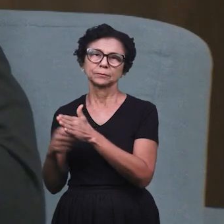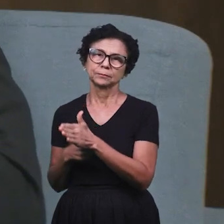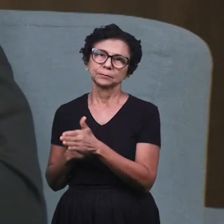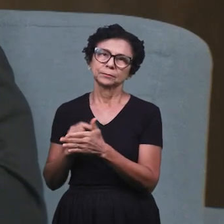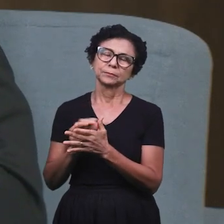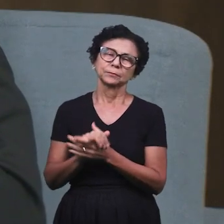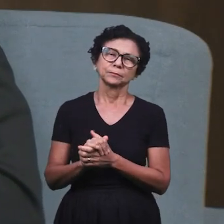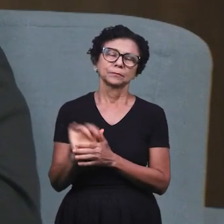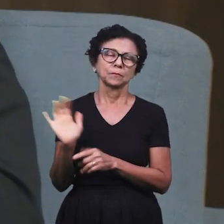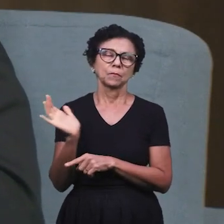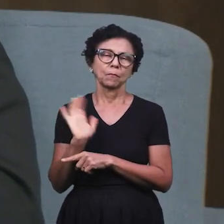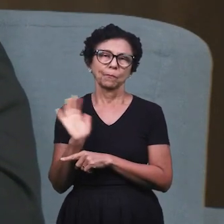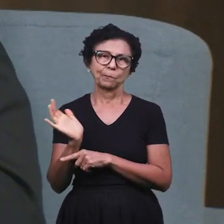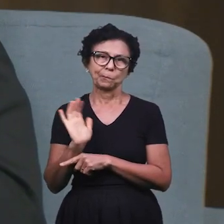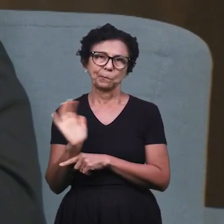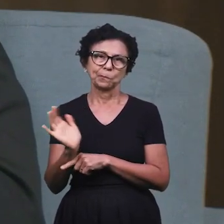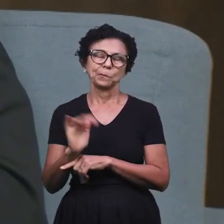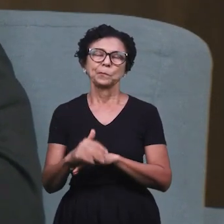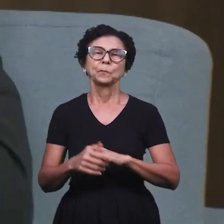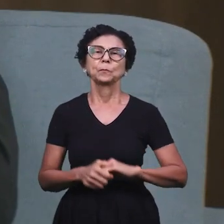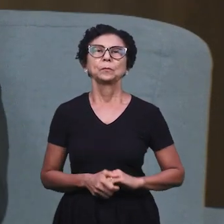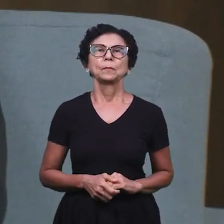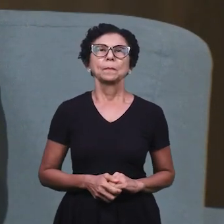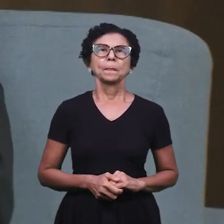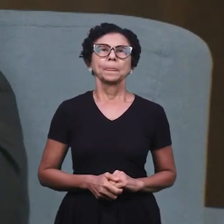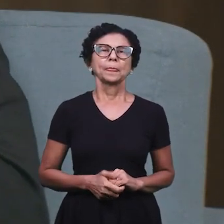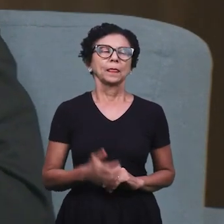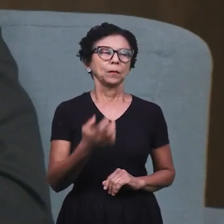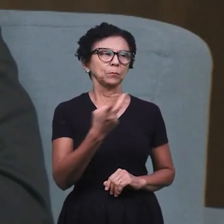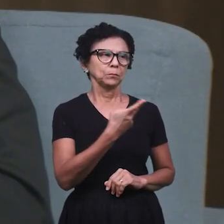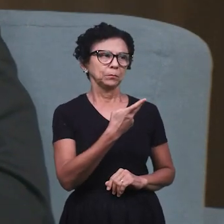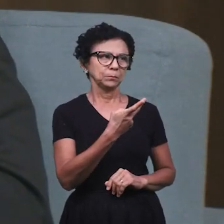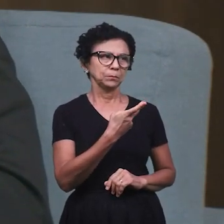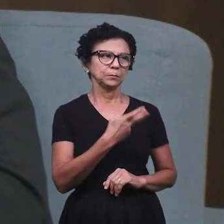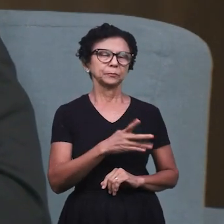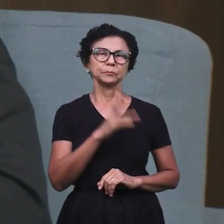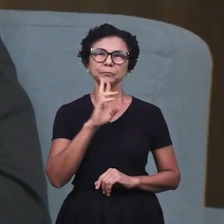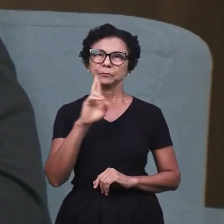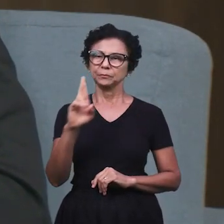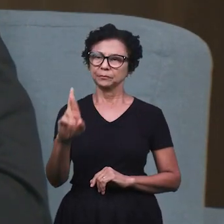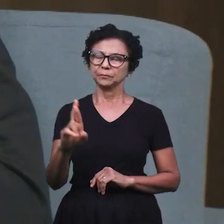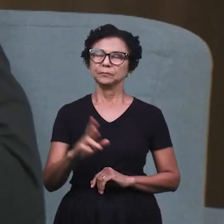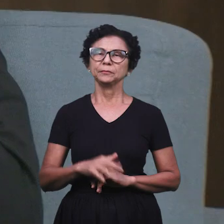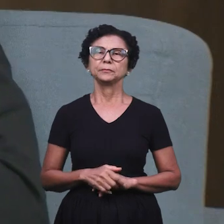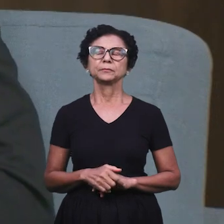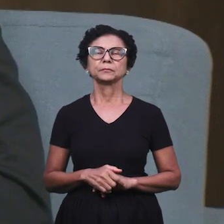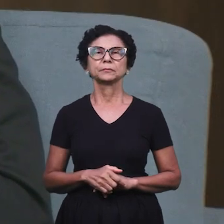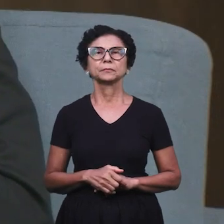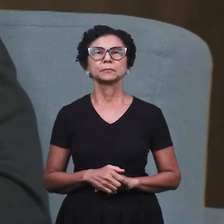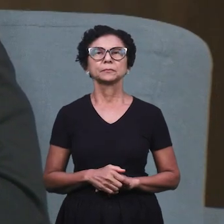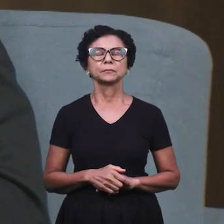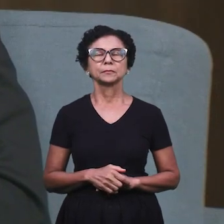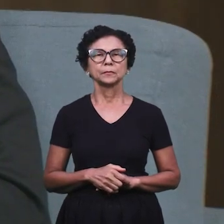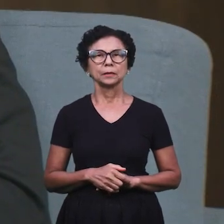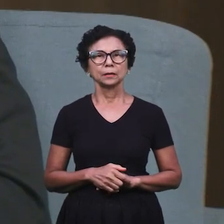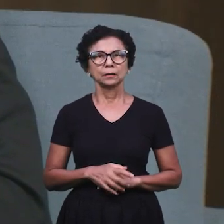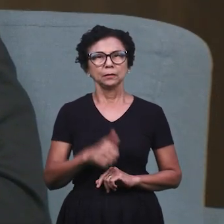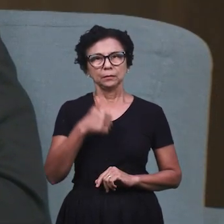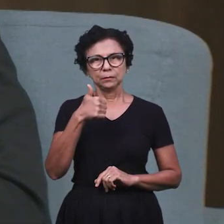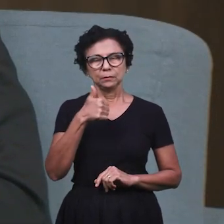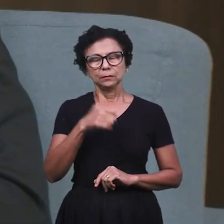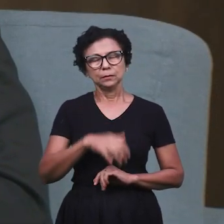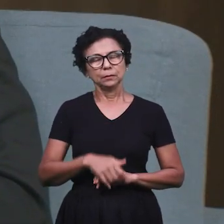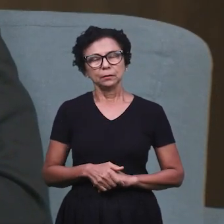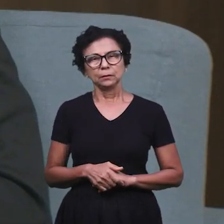em formato de vídeo, onde os nossos queridos convidados respondem. A primeira pergunta que nós temos,